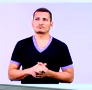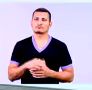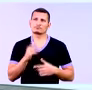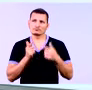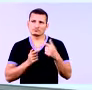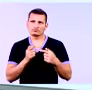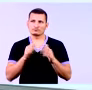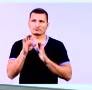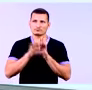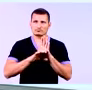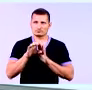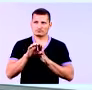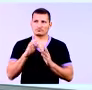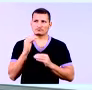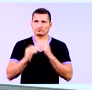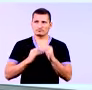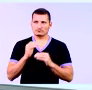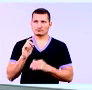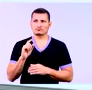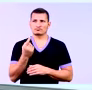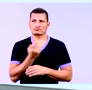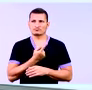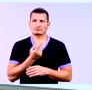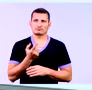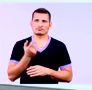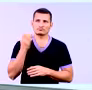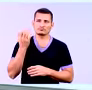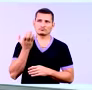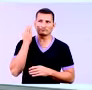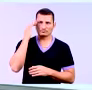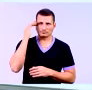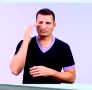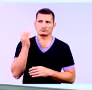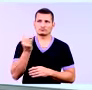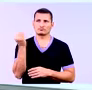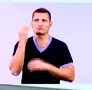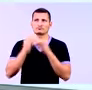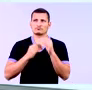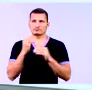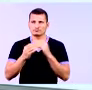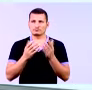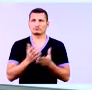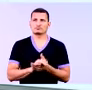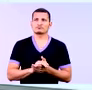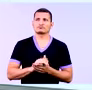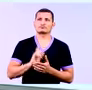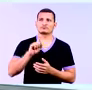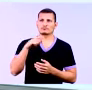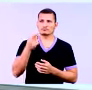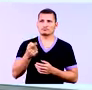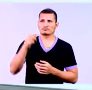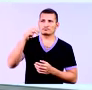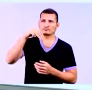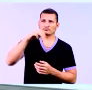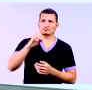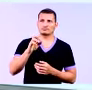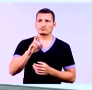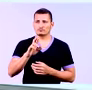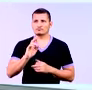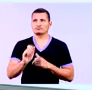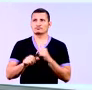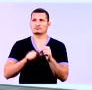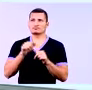conceitual de banco, onde nós procuramos entender a importância do banco de dados, passamos pela modelagem conceitual, né,